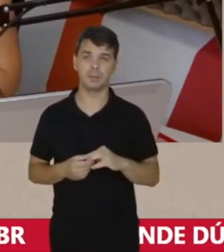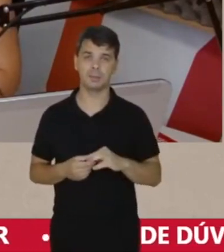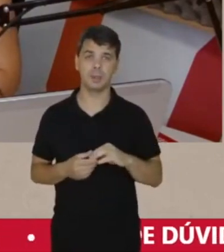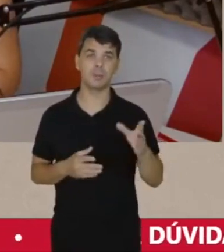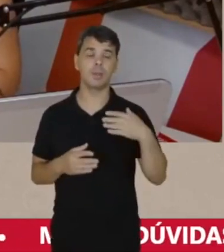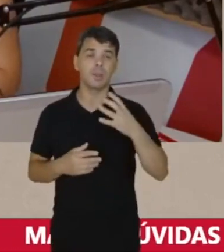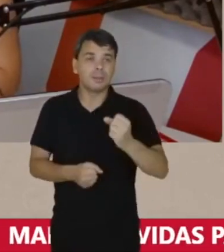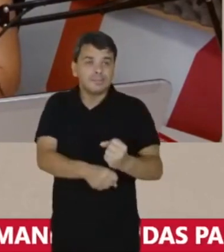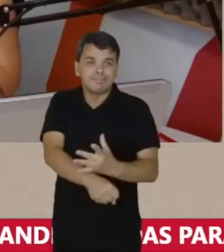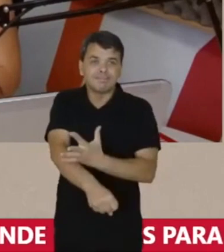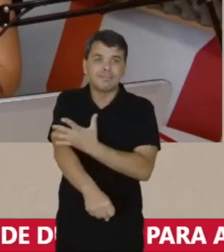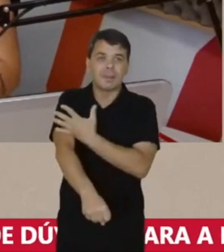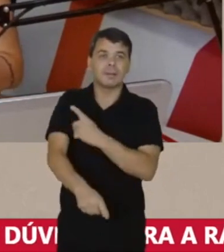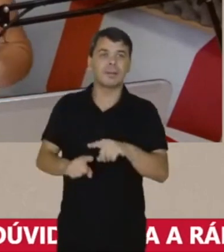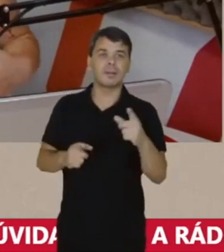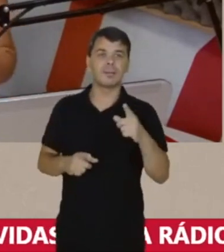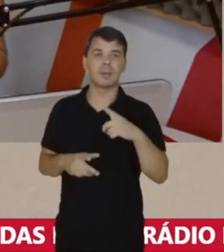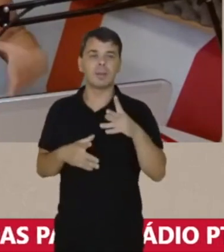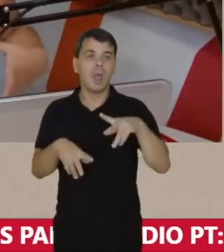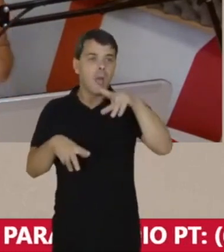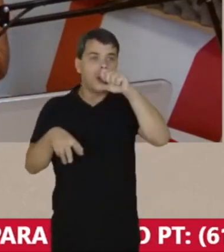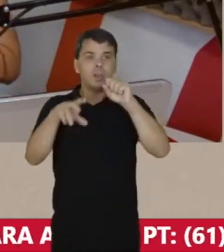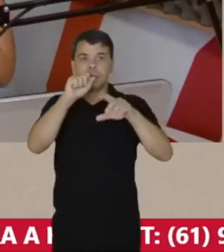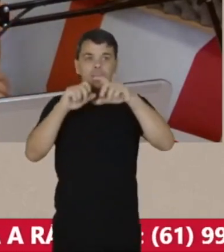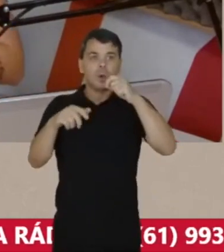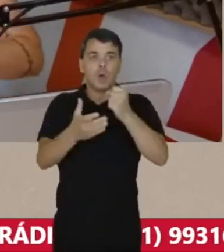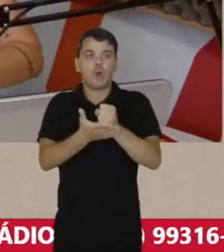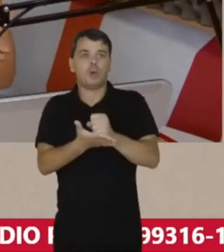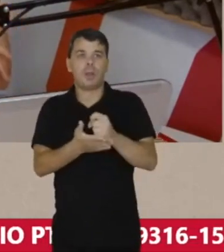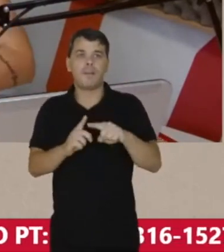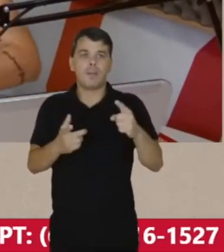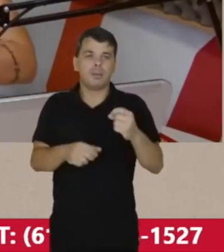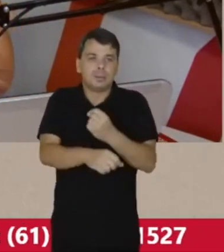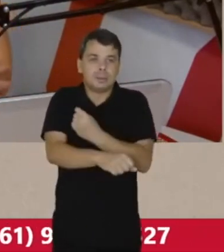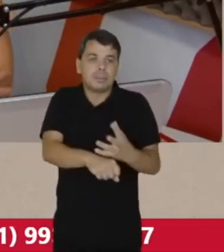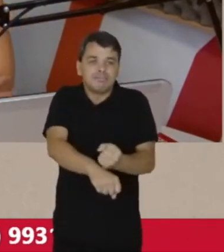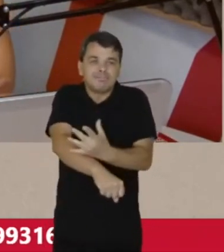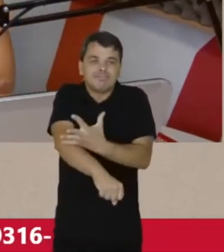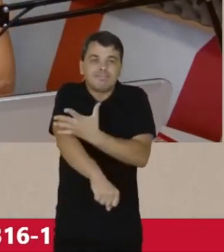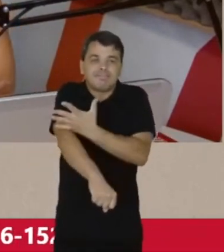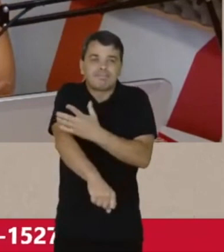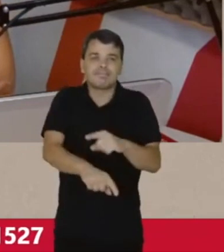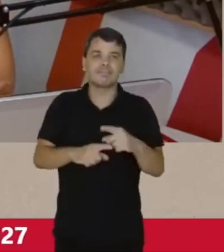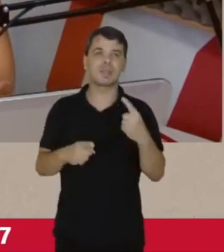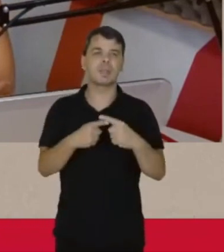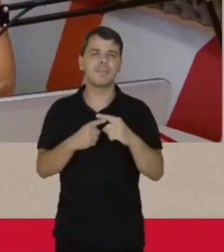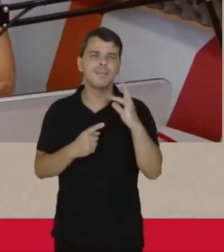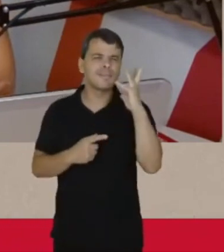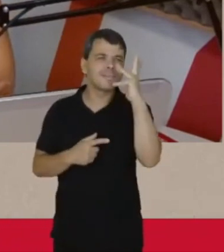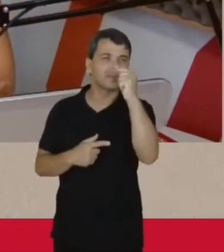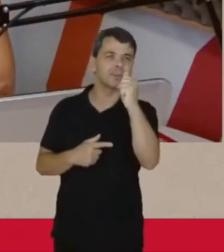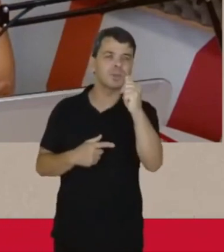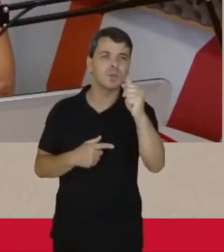tô aqui emocionada, eu fico tentando respirar, me controlar. É arrepio, porque que beleza